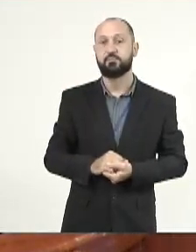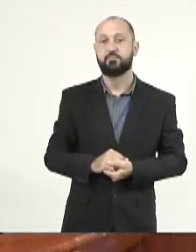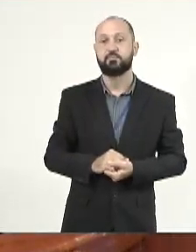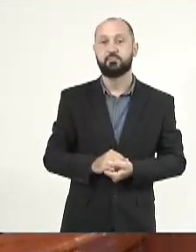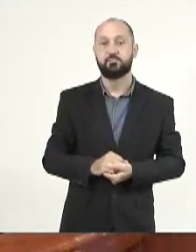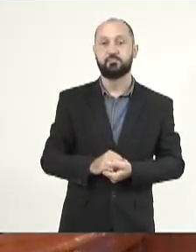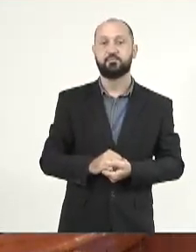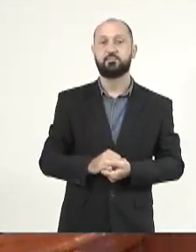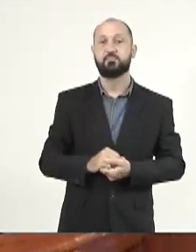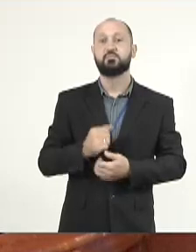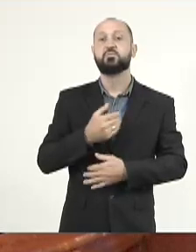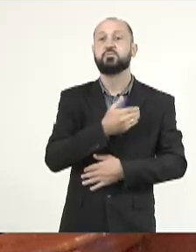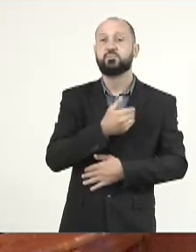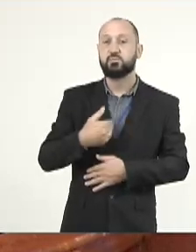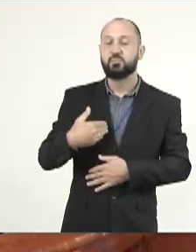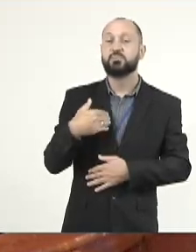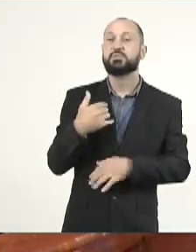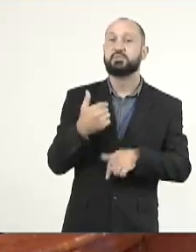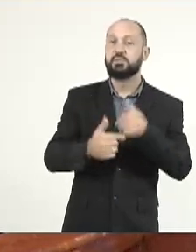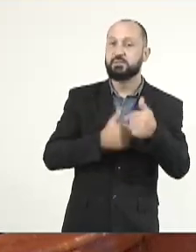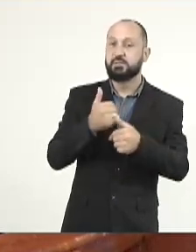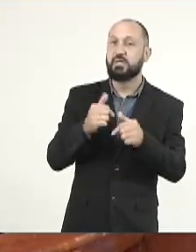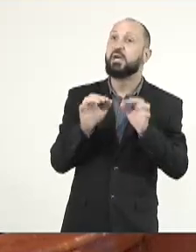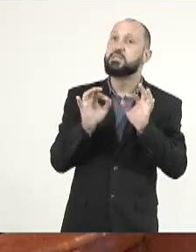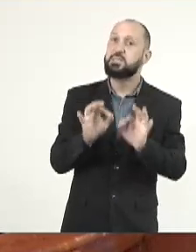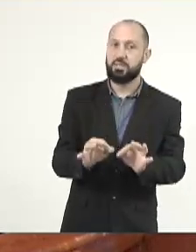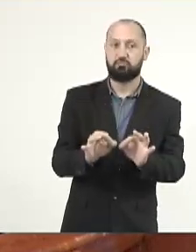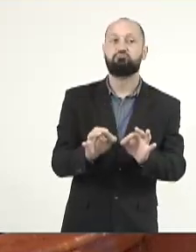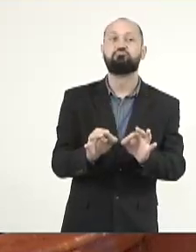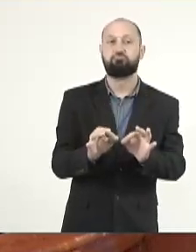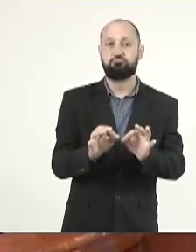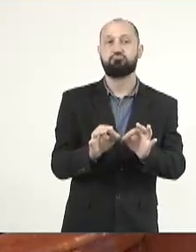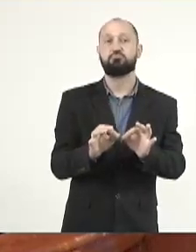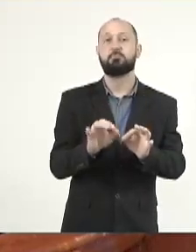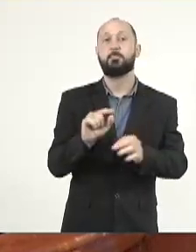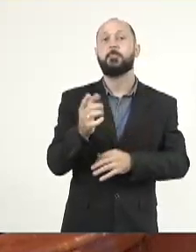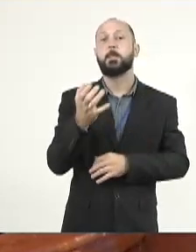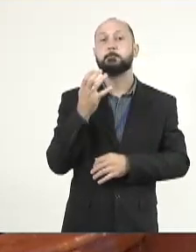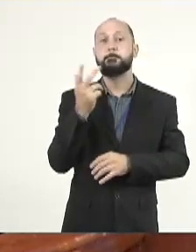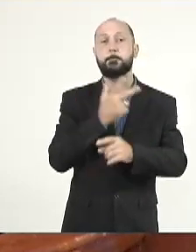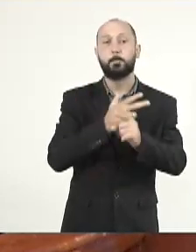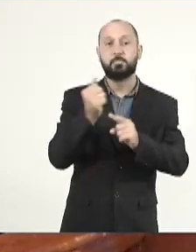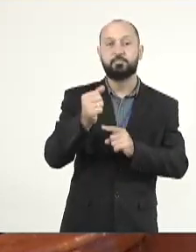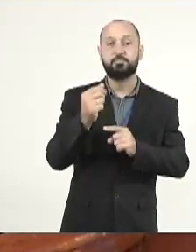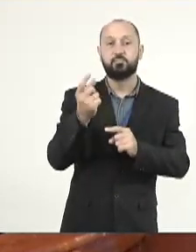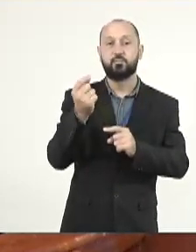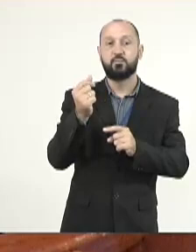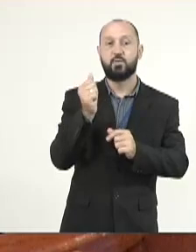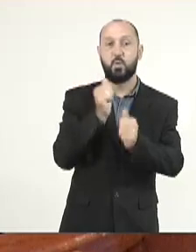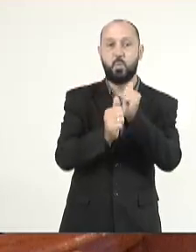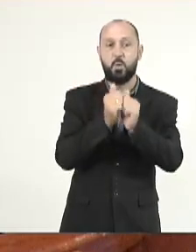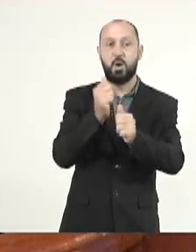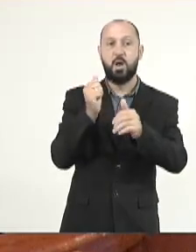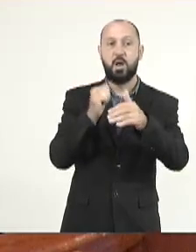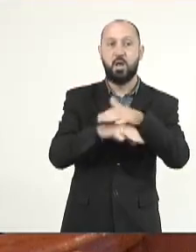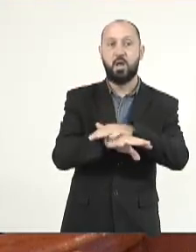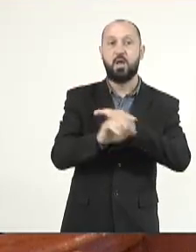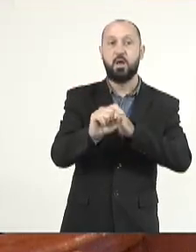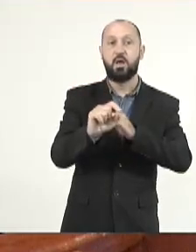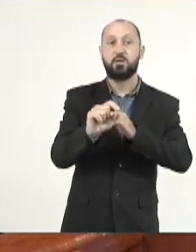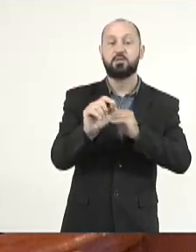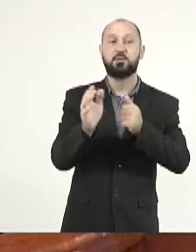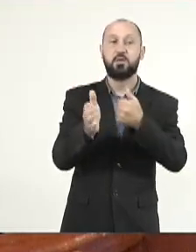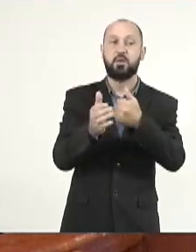né? O governo está agindo certinho. Quem quer ganhar com estoque de arroz lá,